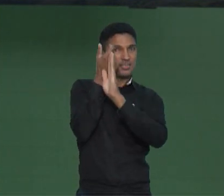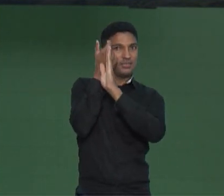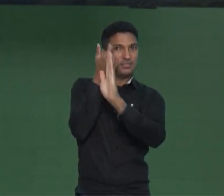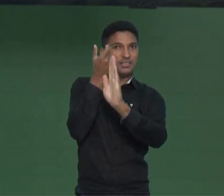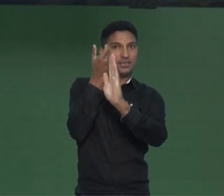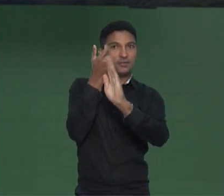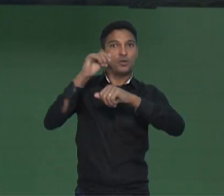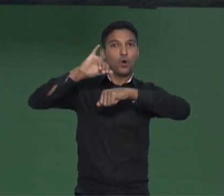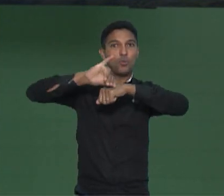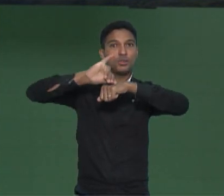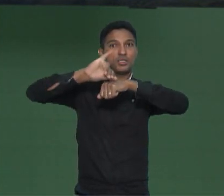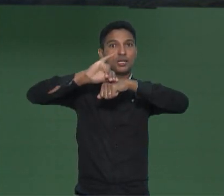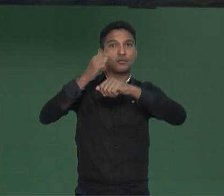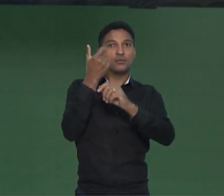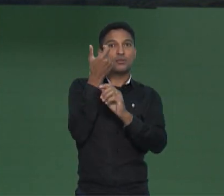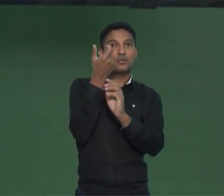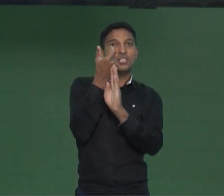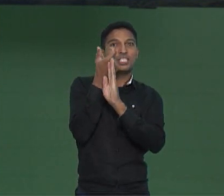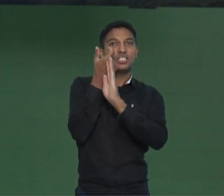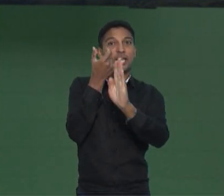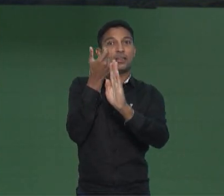com preposição.